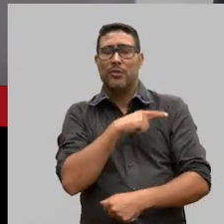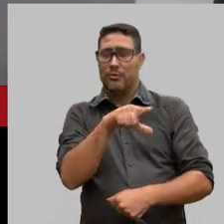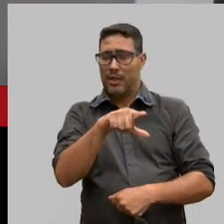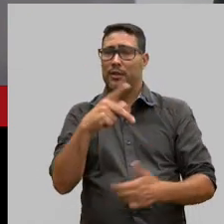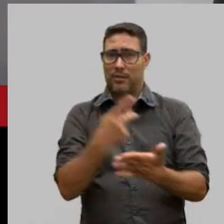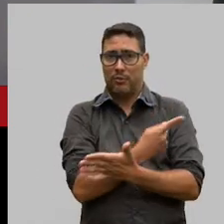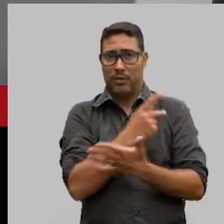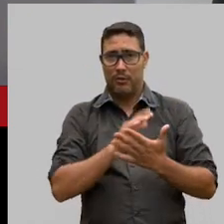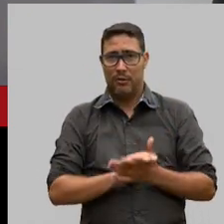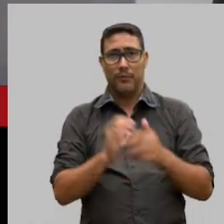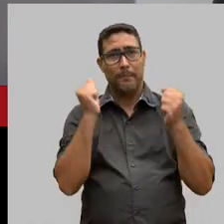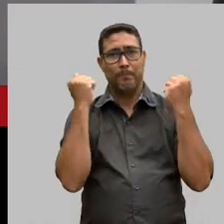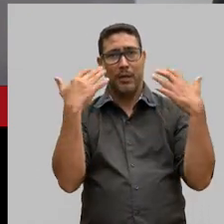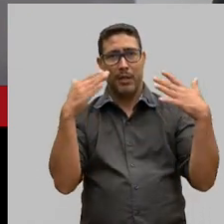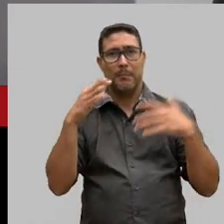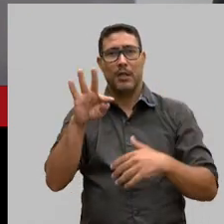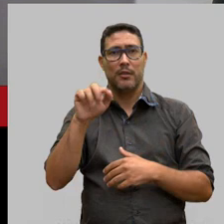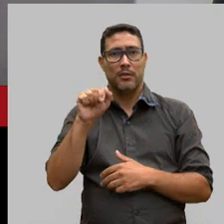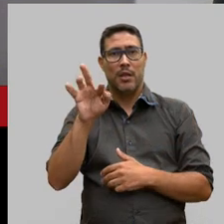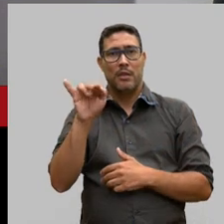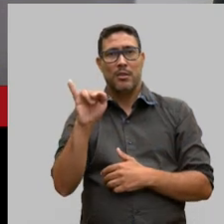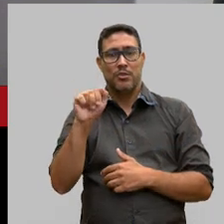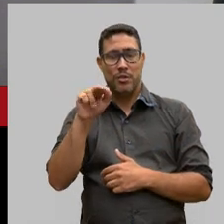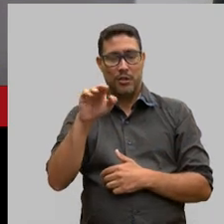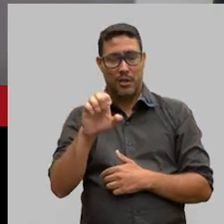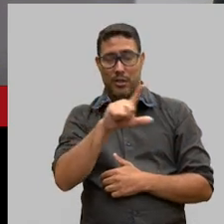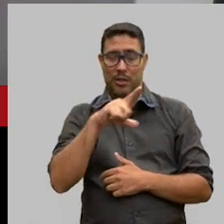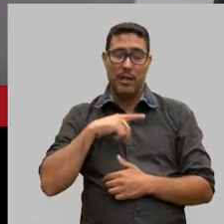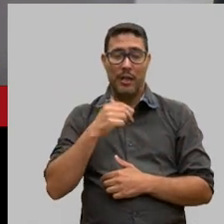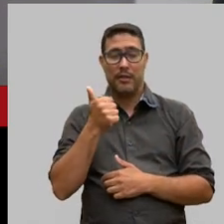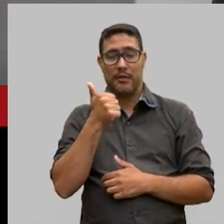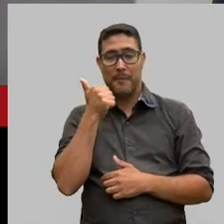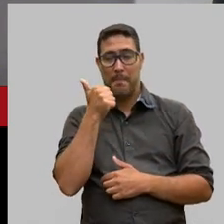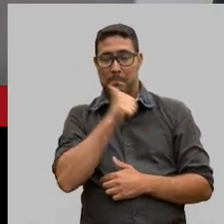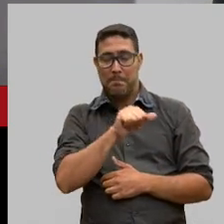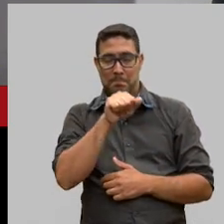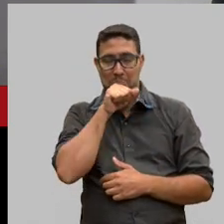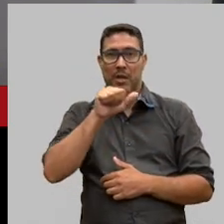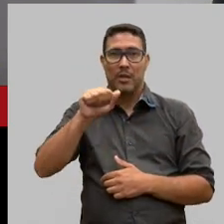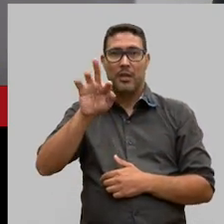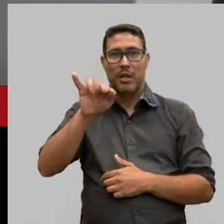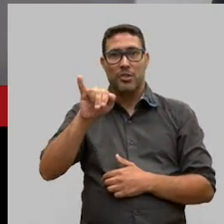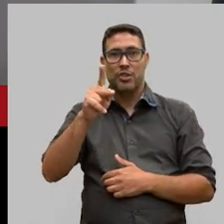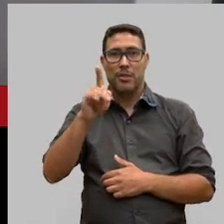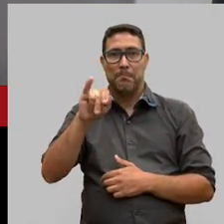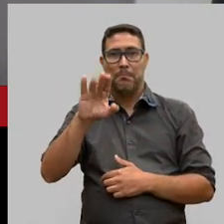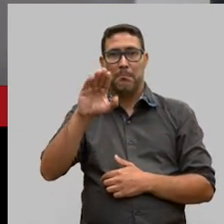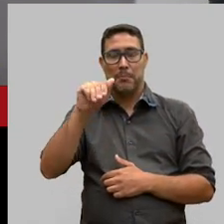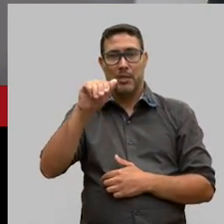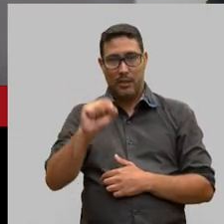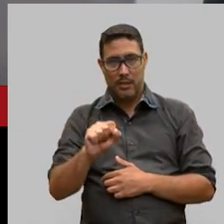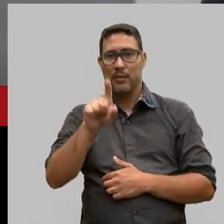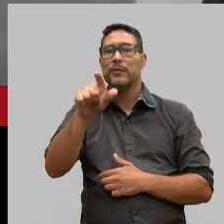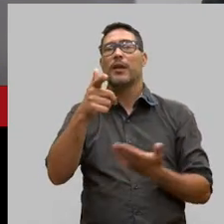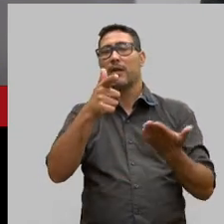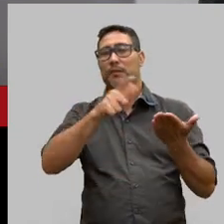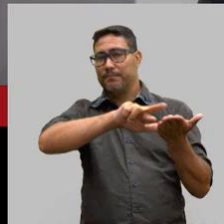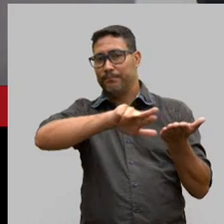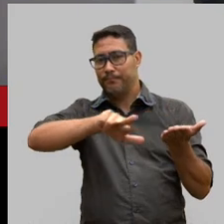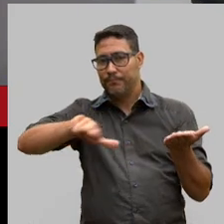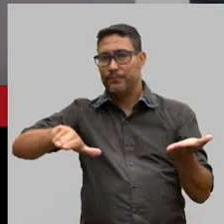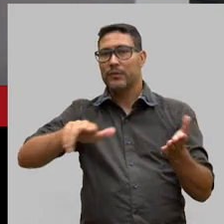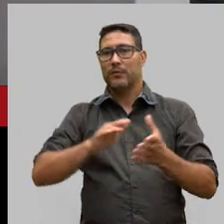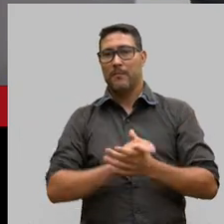parabéns Tatiane e as mães atípicas que estão aí na luta todos os dias minhas conterrâneas e as demais também tá